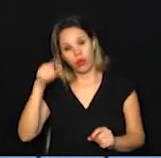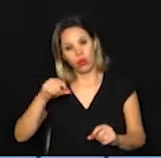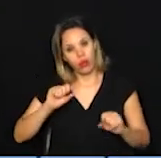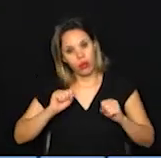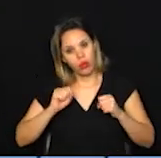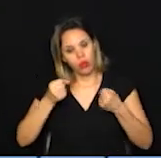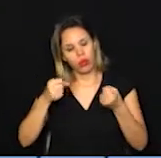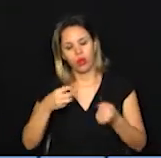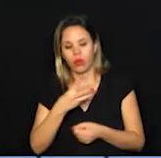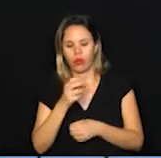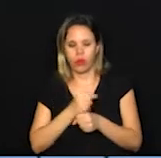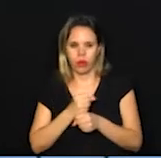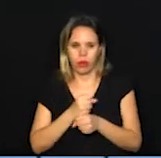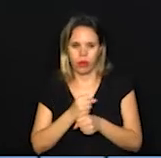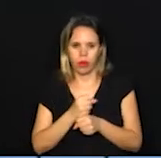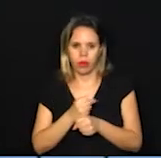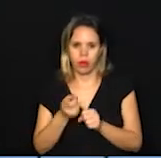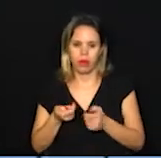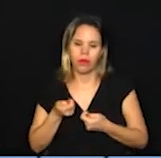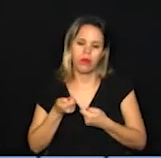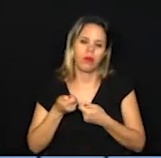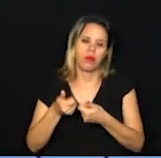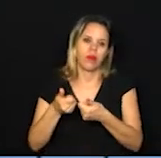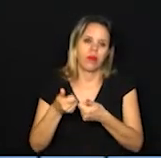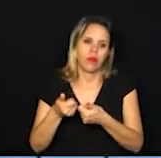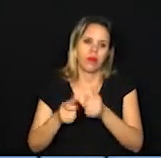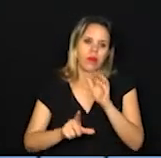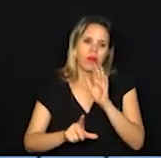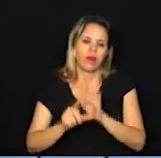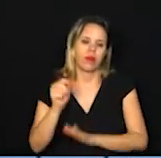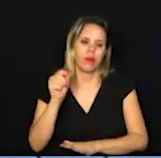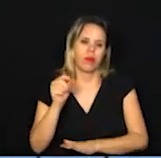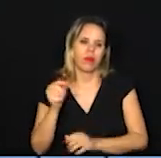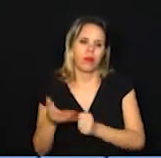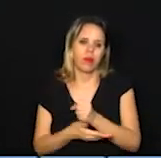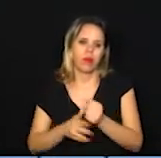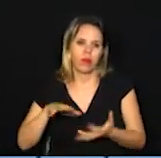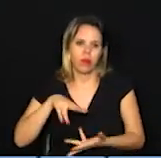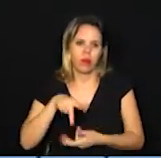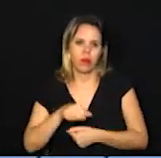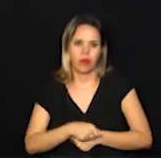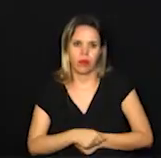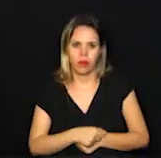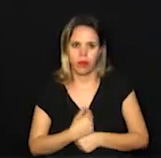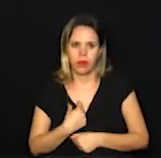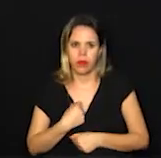defende há 30 anos e dos benefícios da renda básica universal.